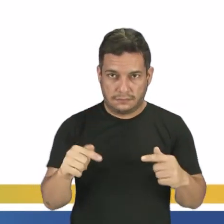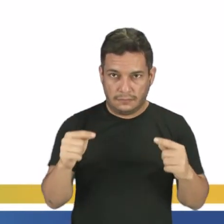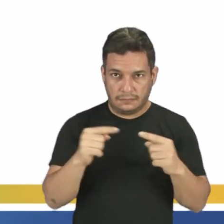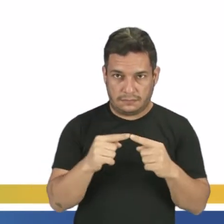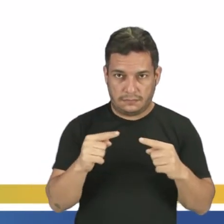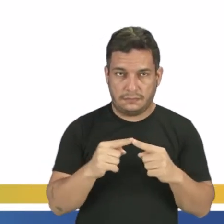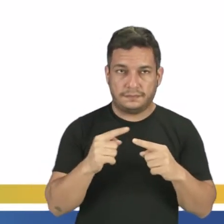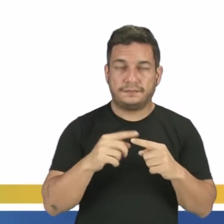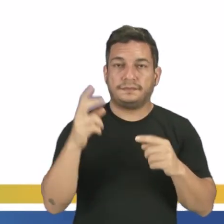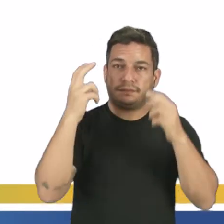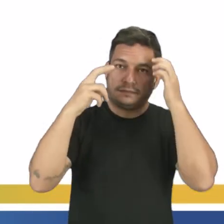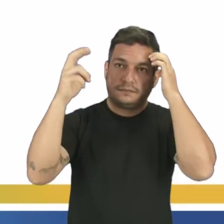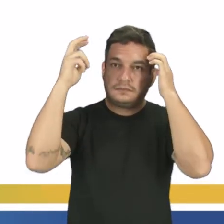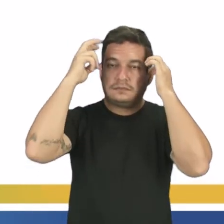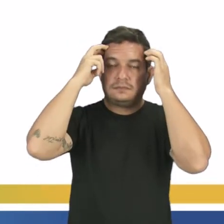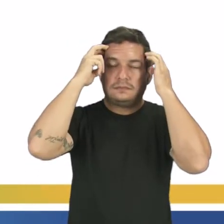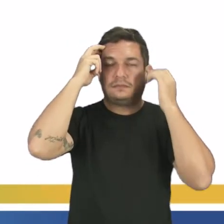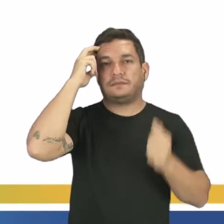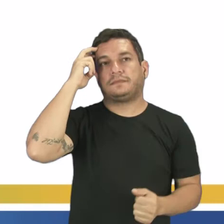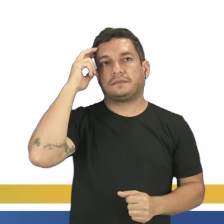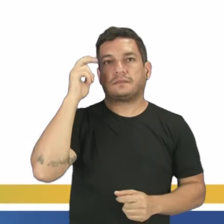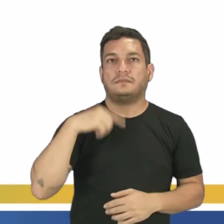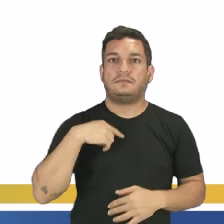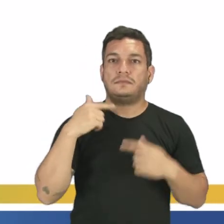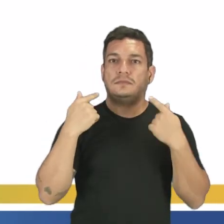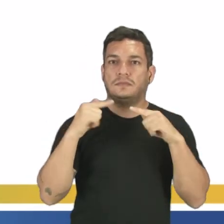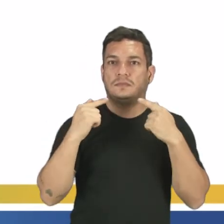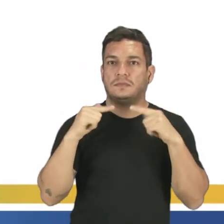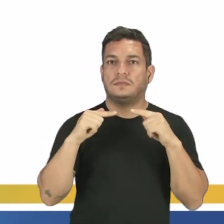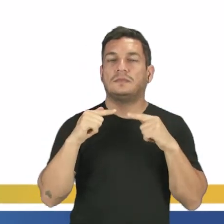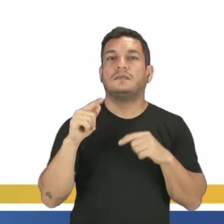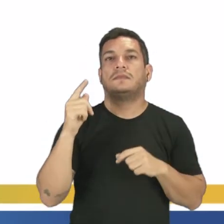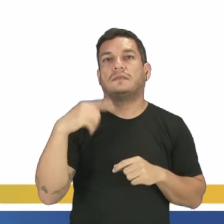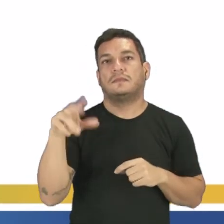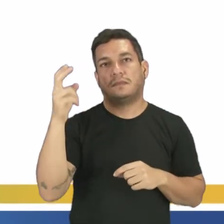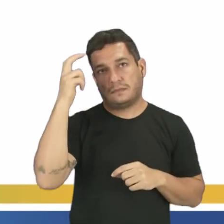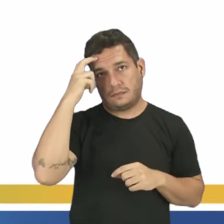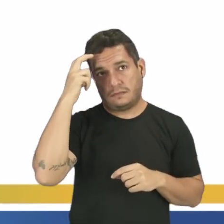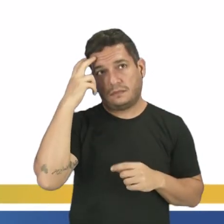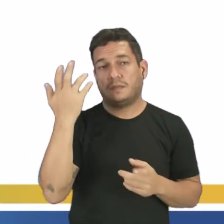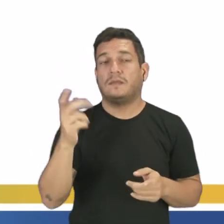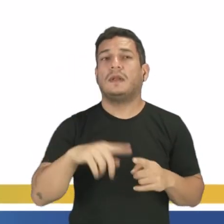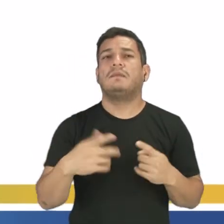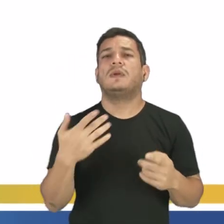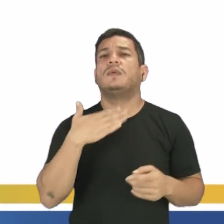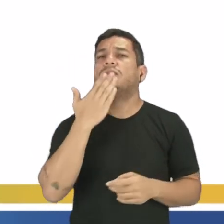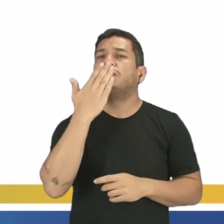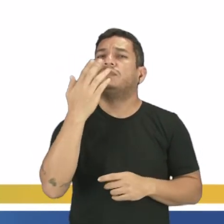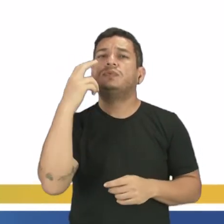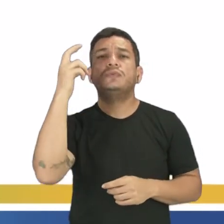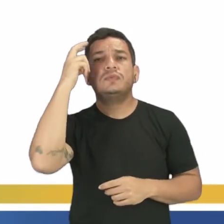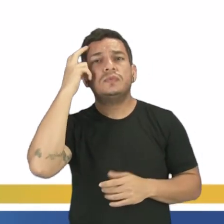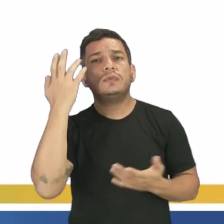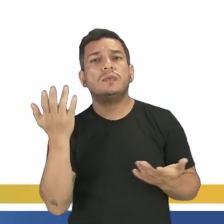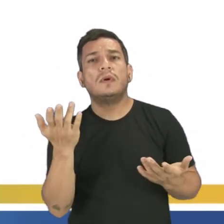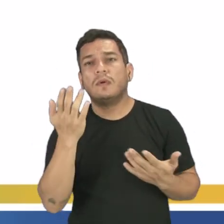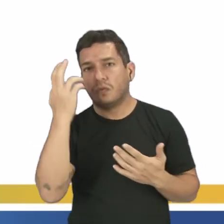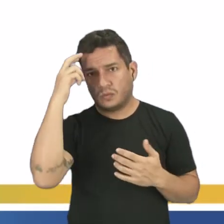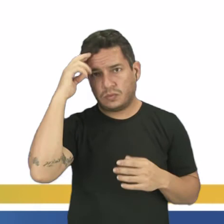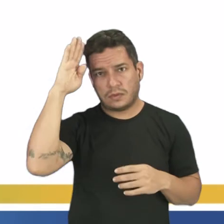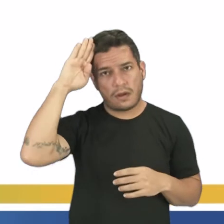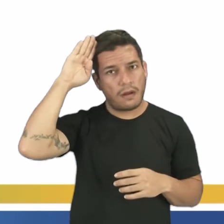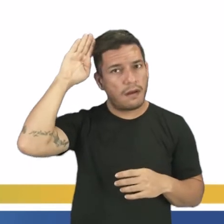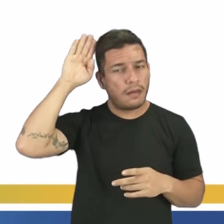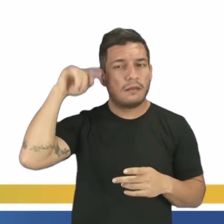Então, nós estamos vendo aí uma crítica relacionada à cultura. Mas a qual tipo de cultura? A cultura